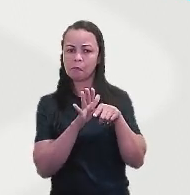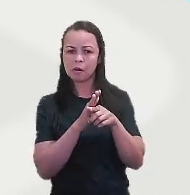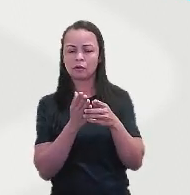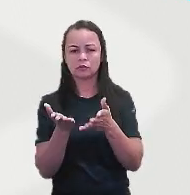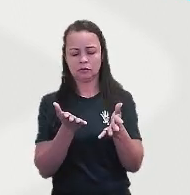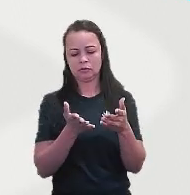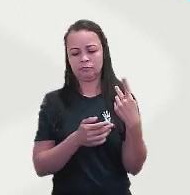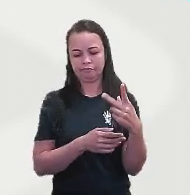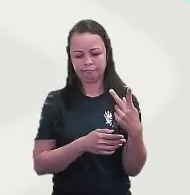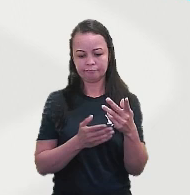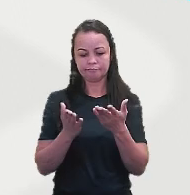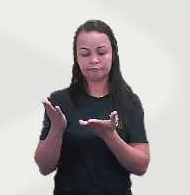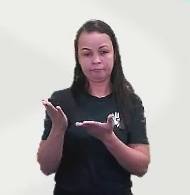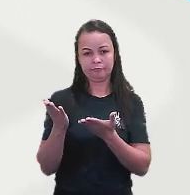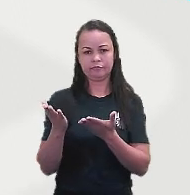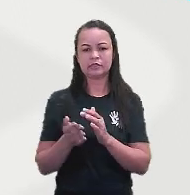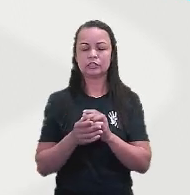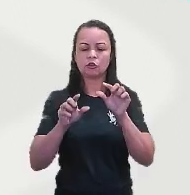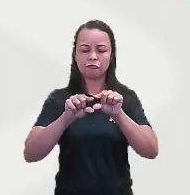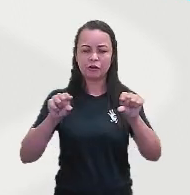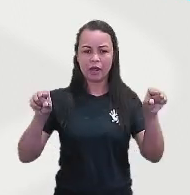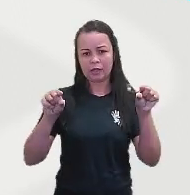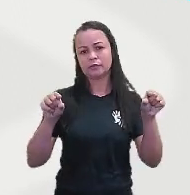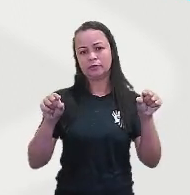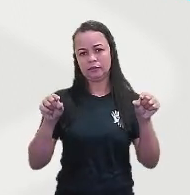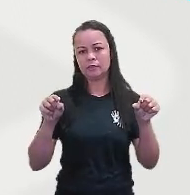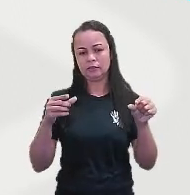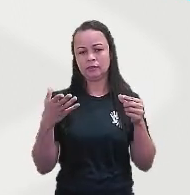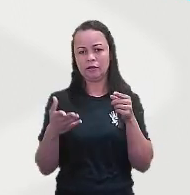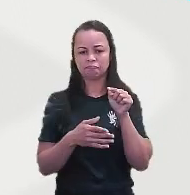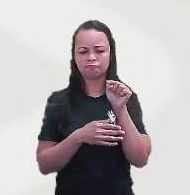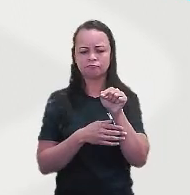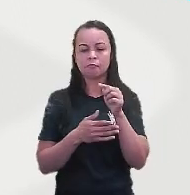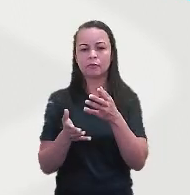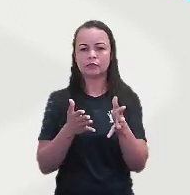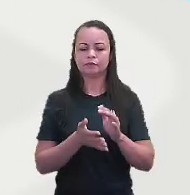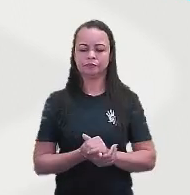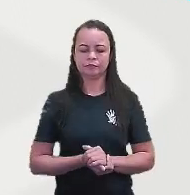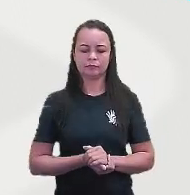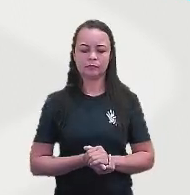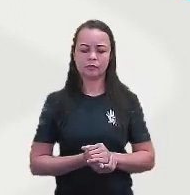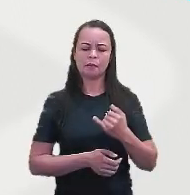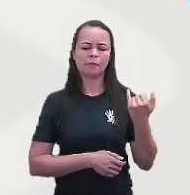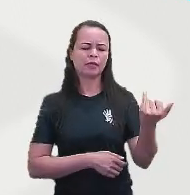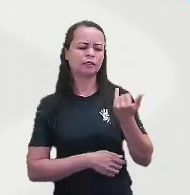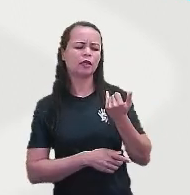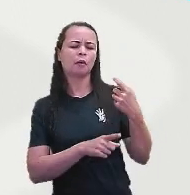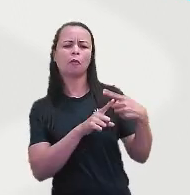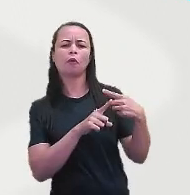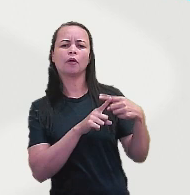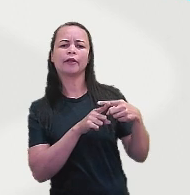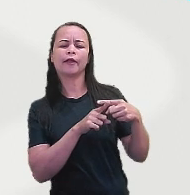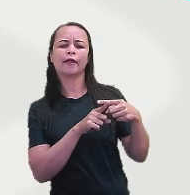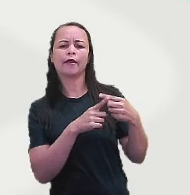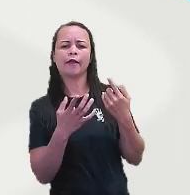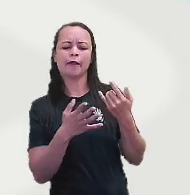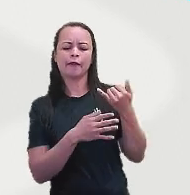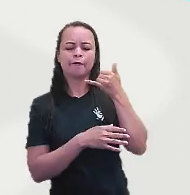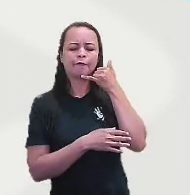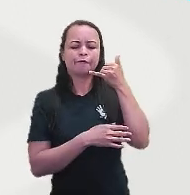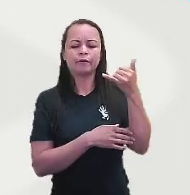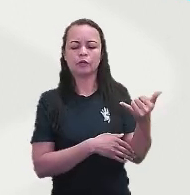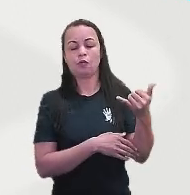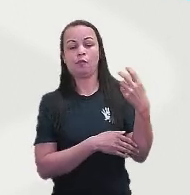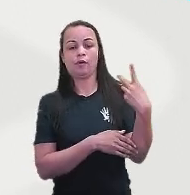são afirmações, ou são frases declarativas. Então, diga-me por que você não ligou para a sua prima. Quero